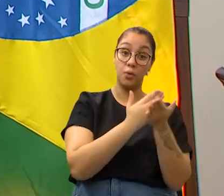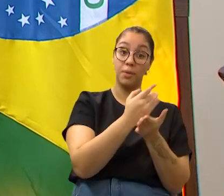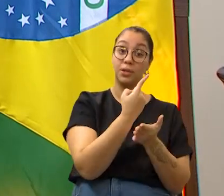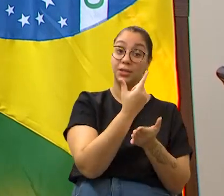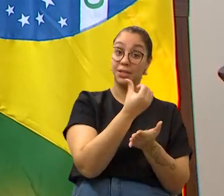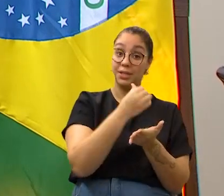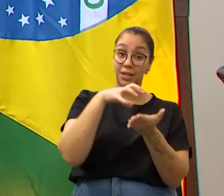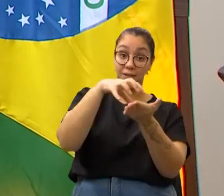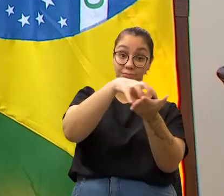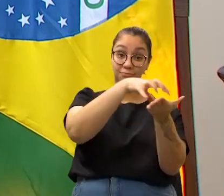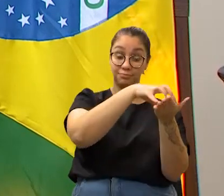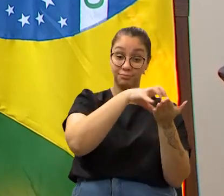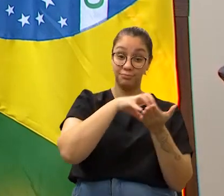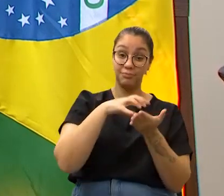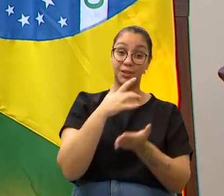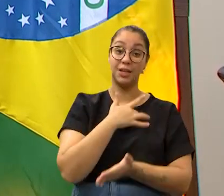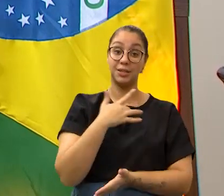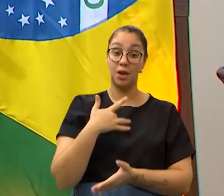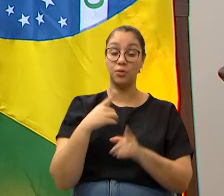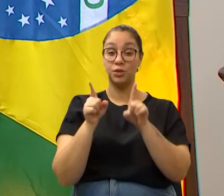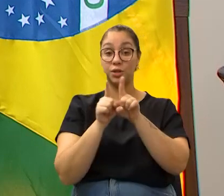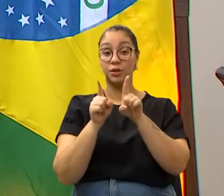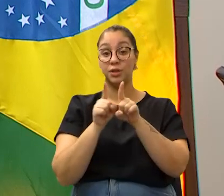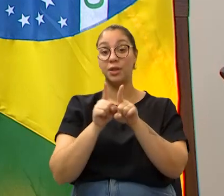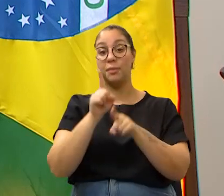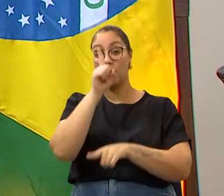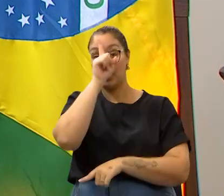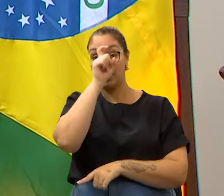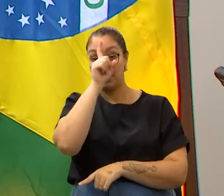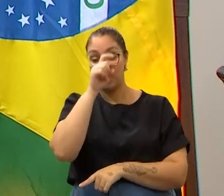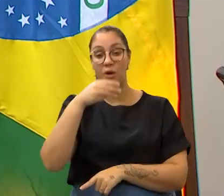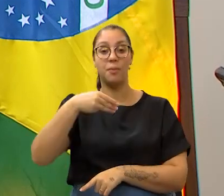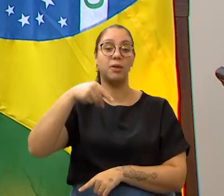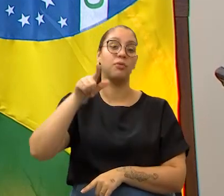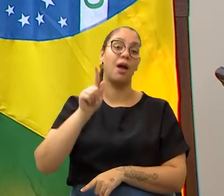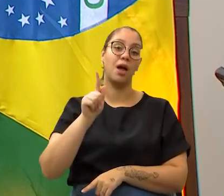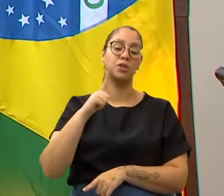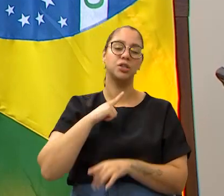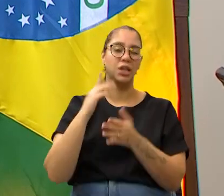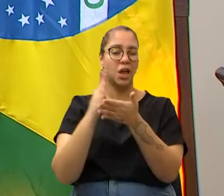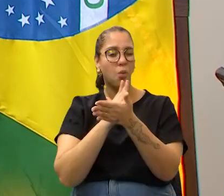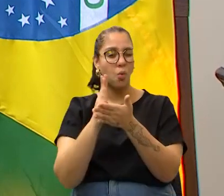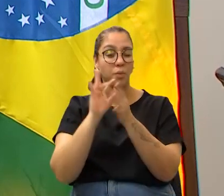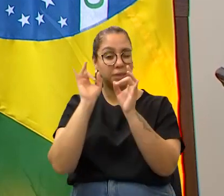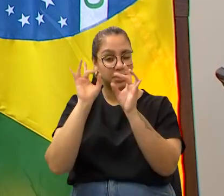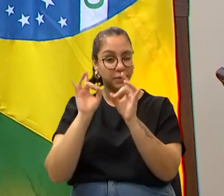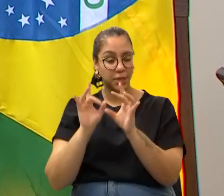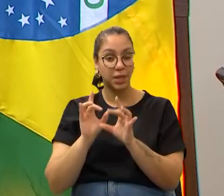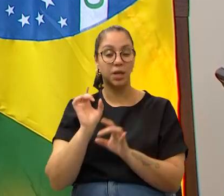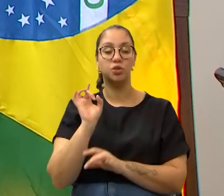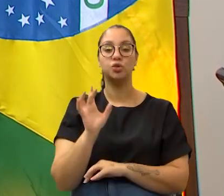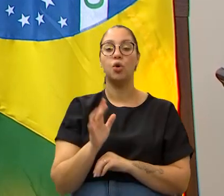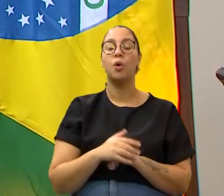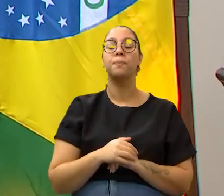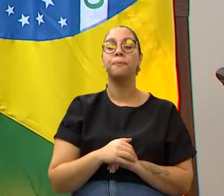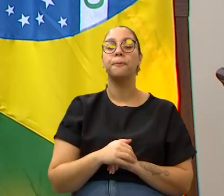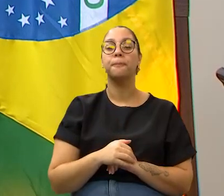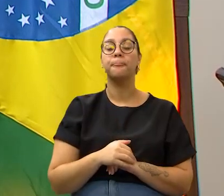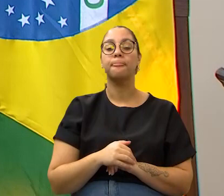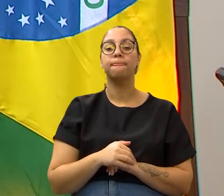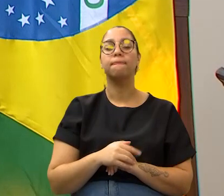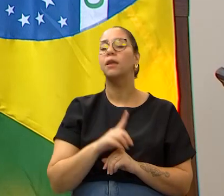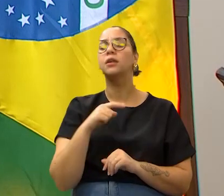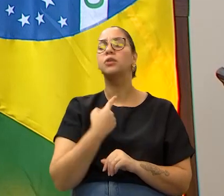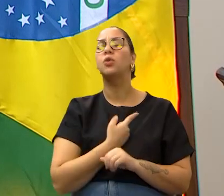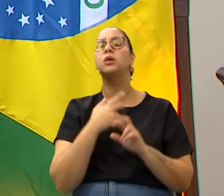16 unidades de saúde, no Hospital Mário Gatinho, né, para algumas especialidades. O que